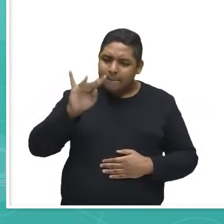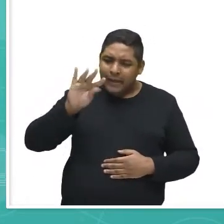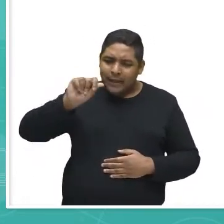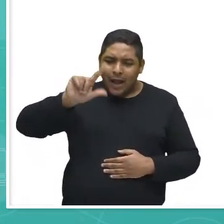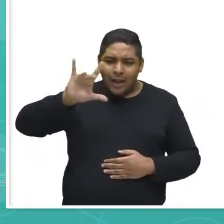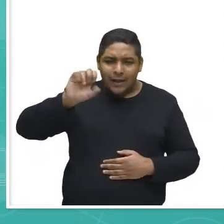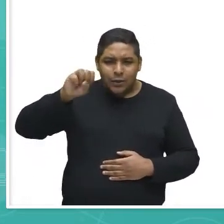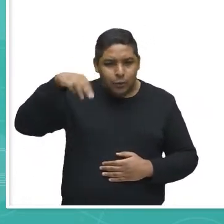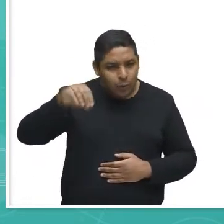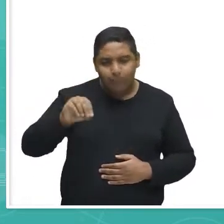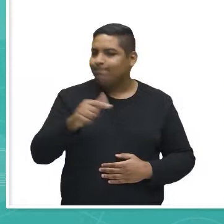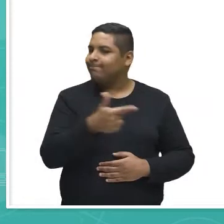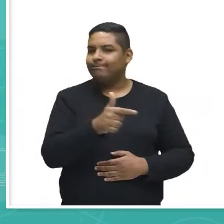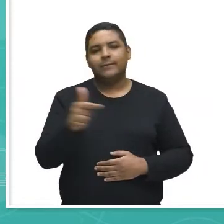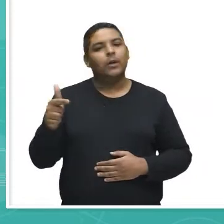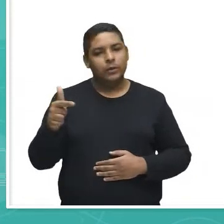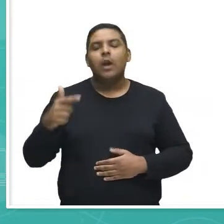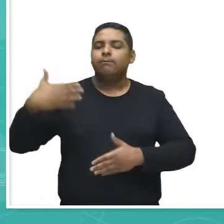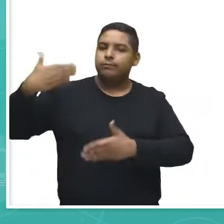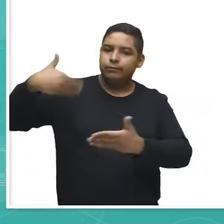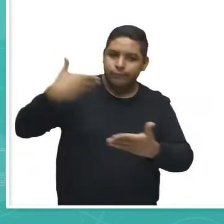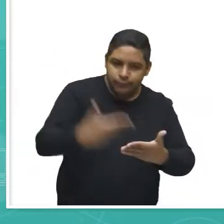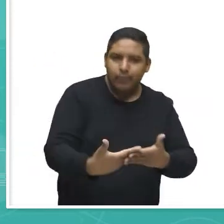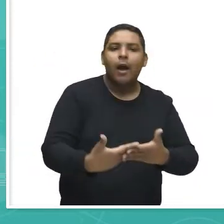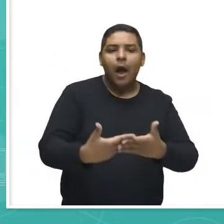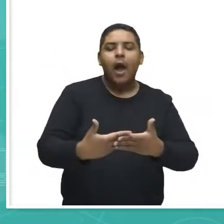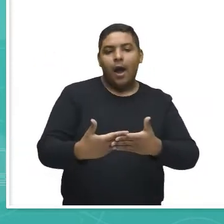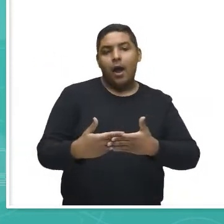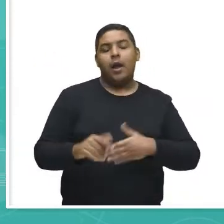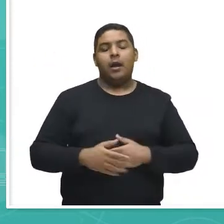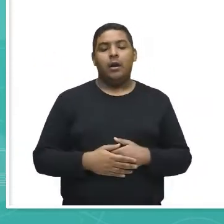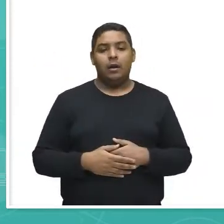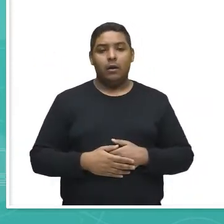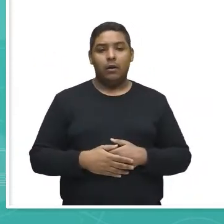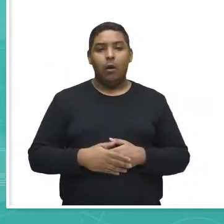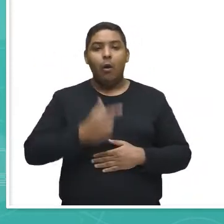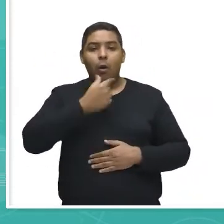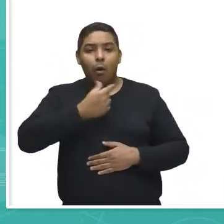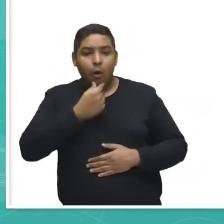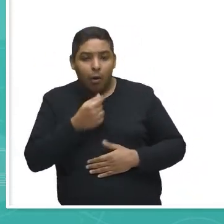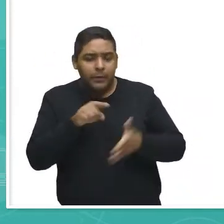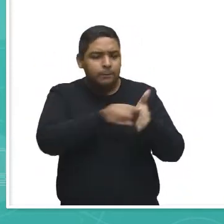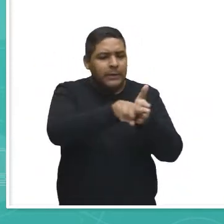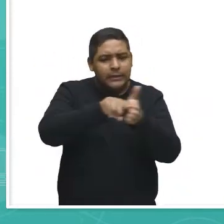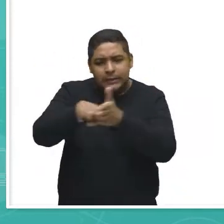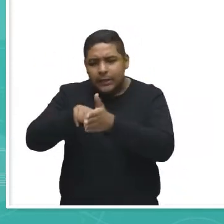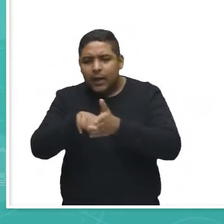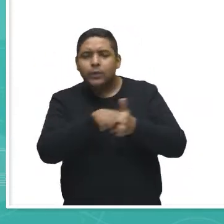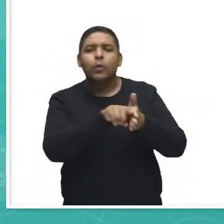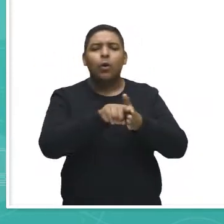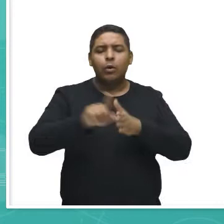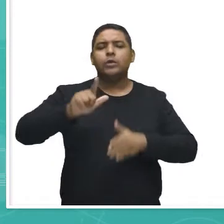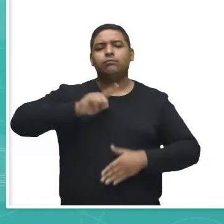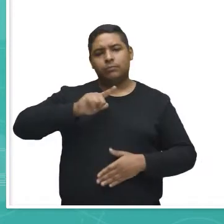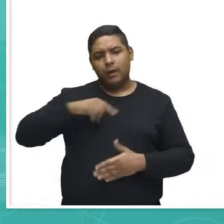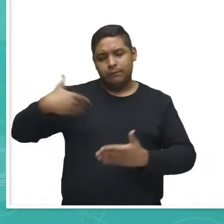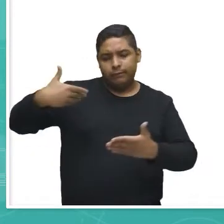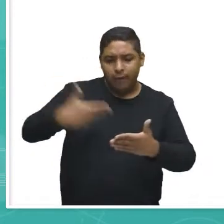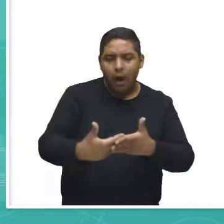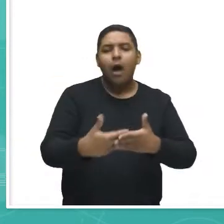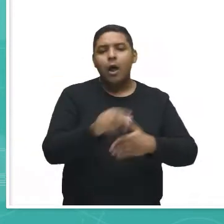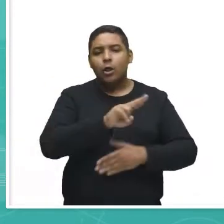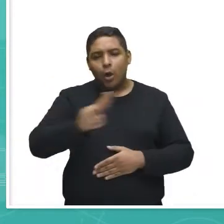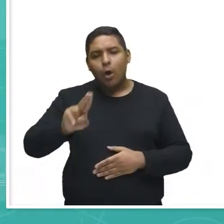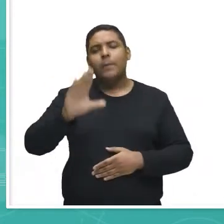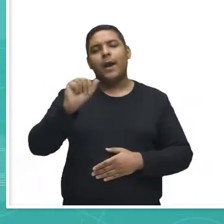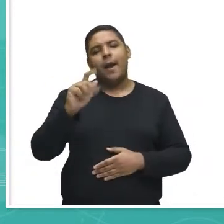capitalismo com o passar do tempo que os estudiosos foram criando, verificando todo esse progresso, tá? Então, esse sistema